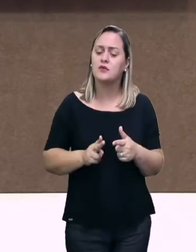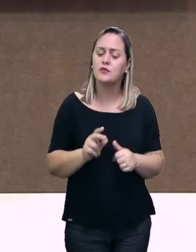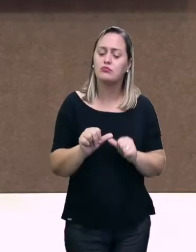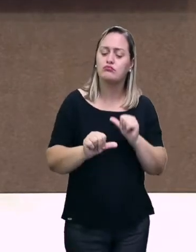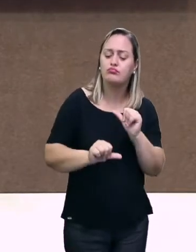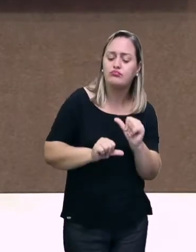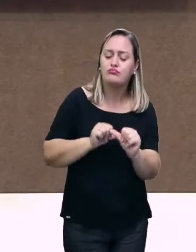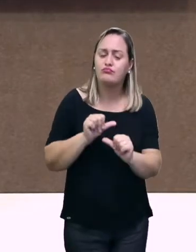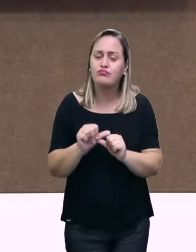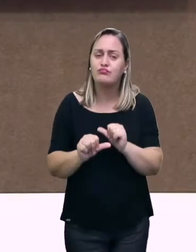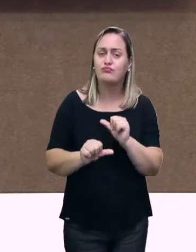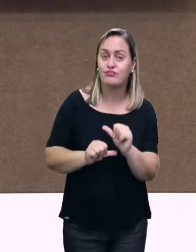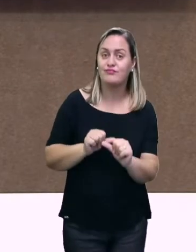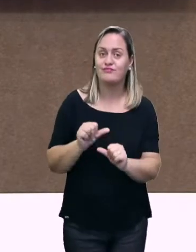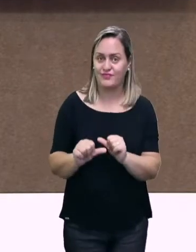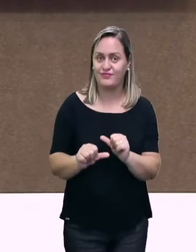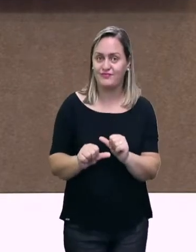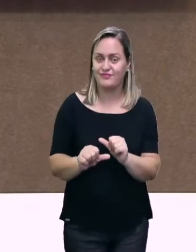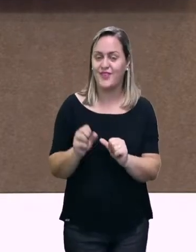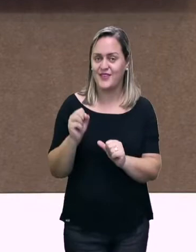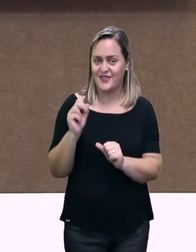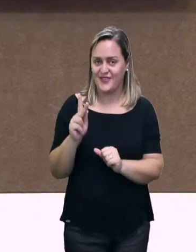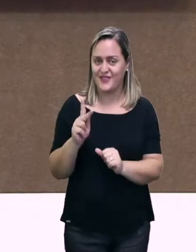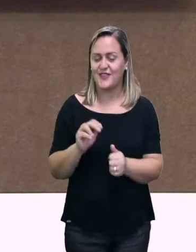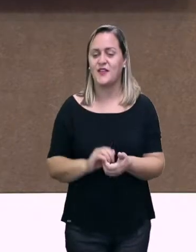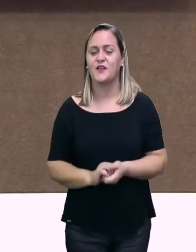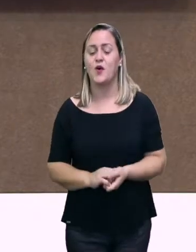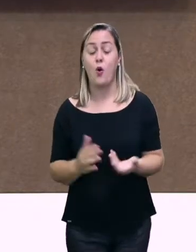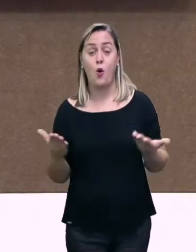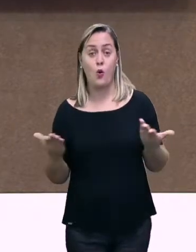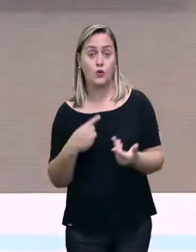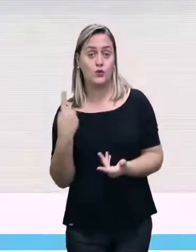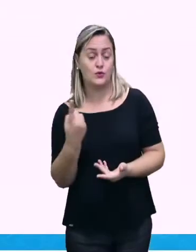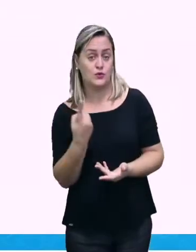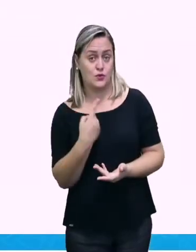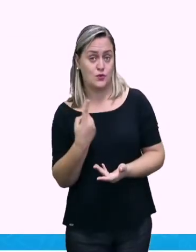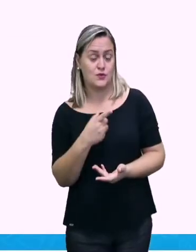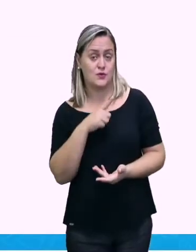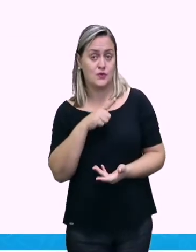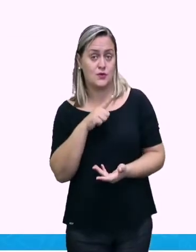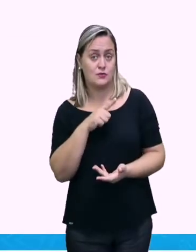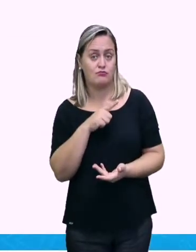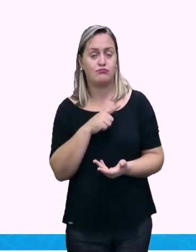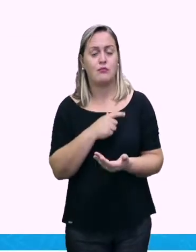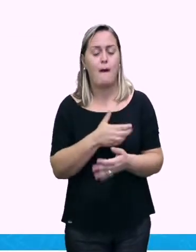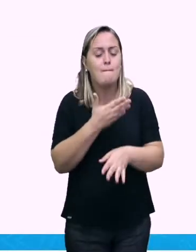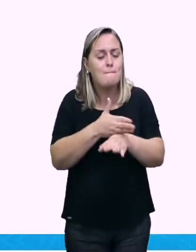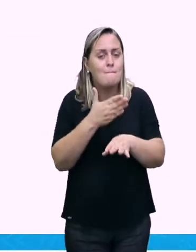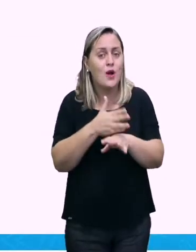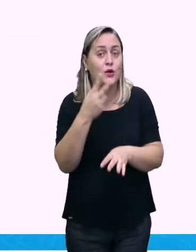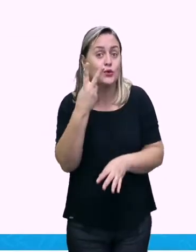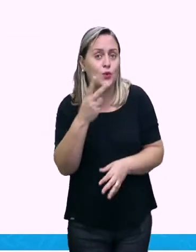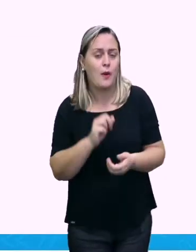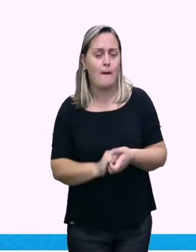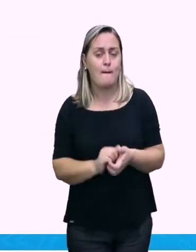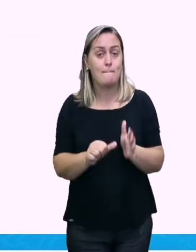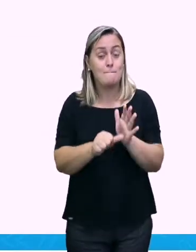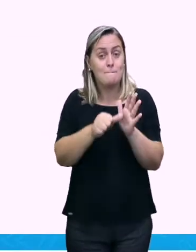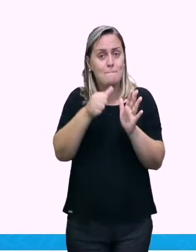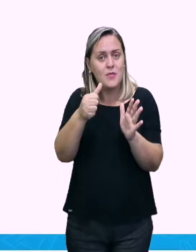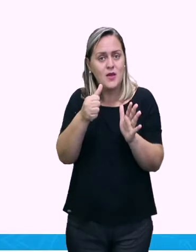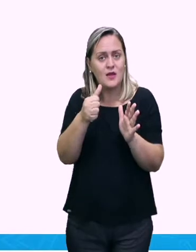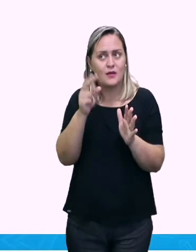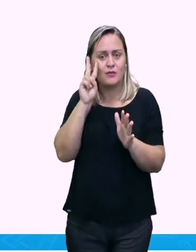hoje duas. Olha só, a primeira nós vamos fazer o jogo das 5